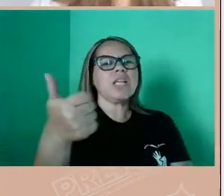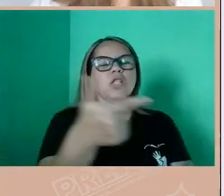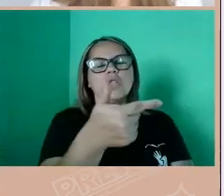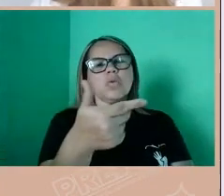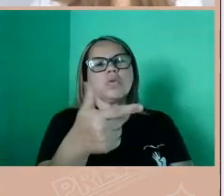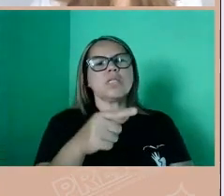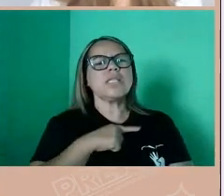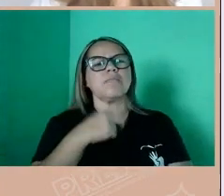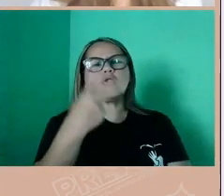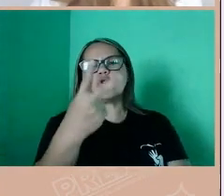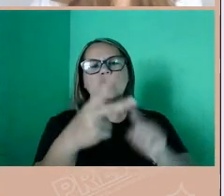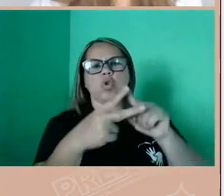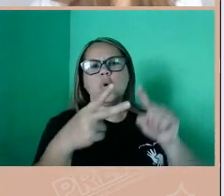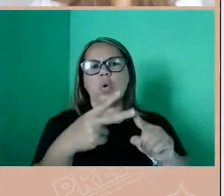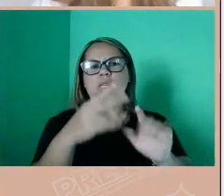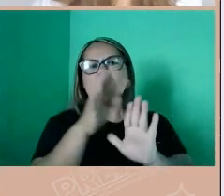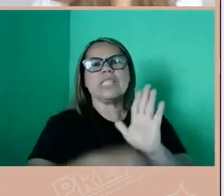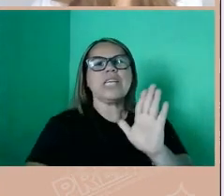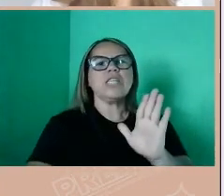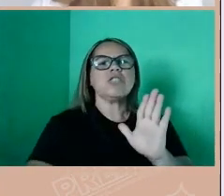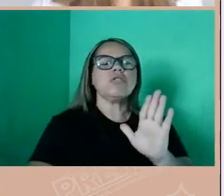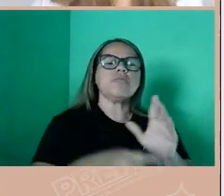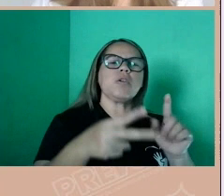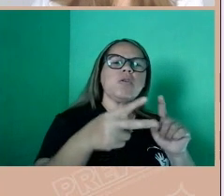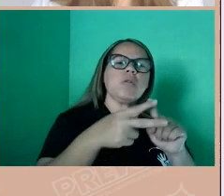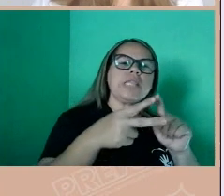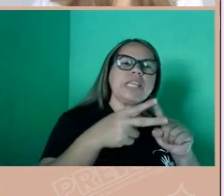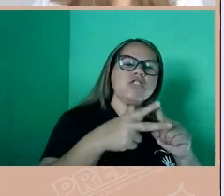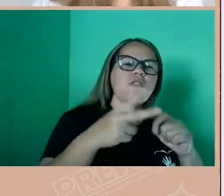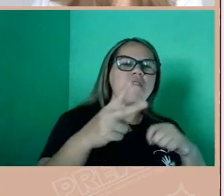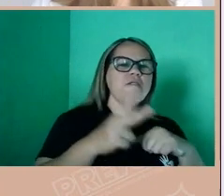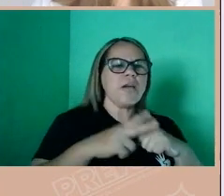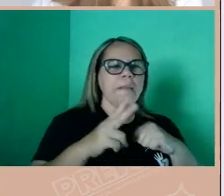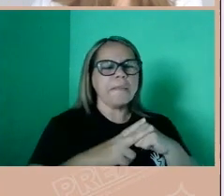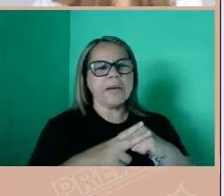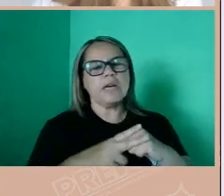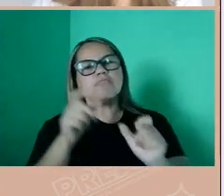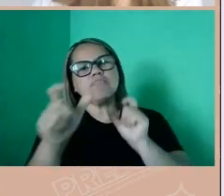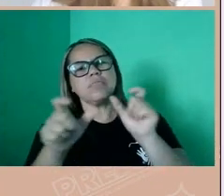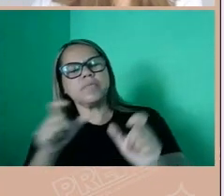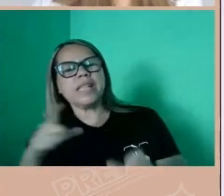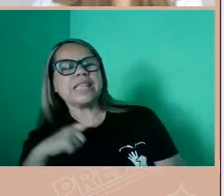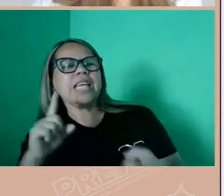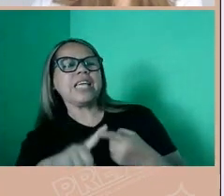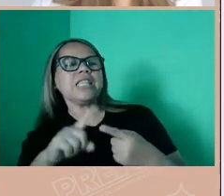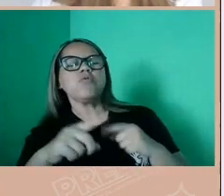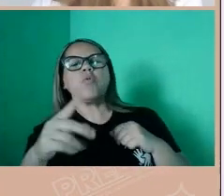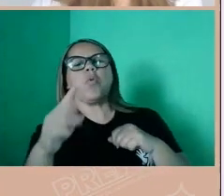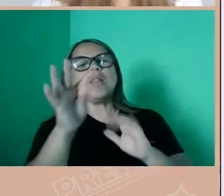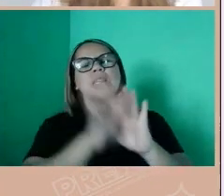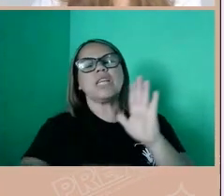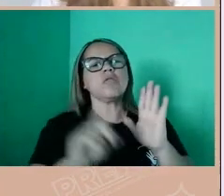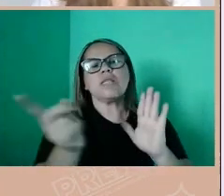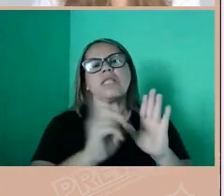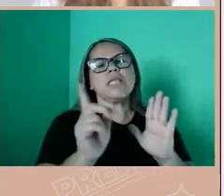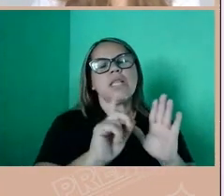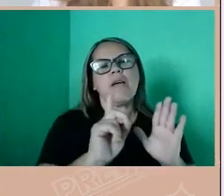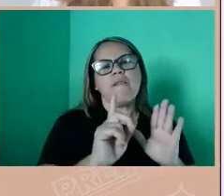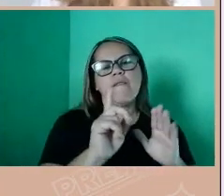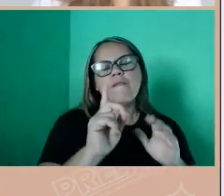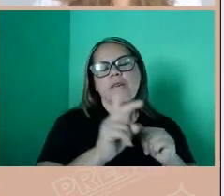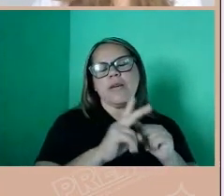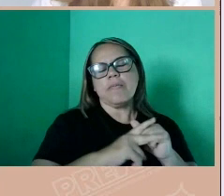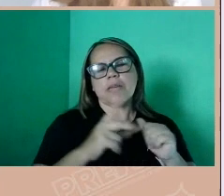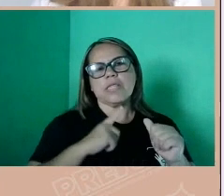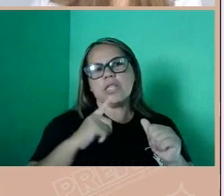tem dois textos gente a gente tem um texto verbal que é um texto com palavras e a gente tem um texto não verbal que é um texto com imagem